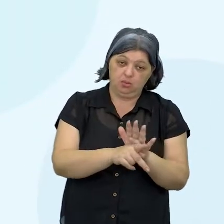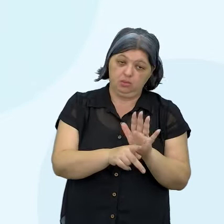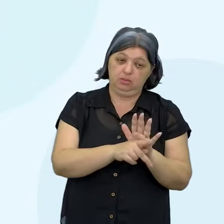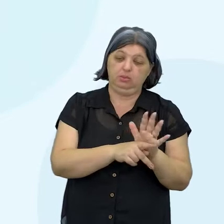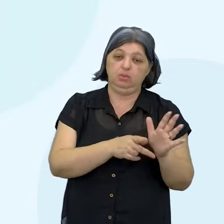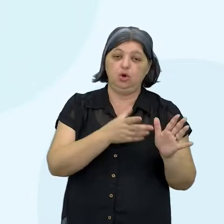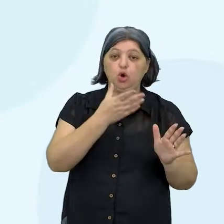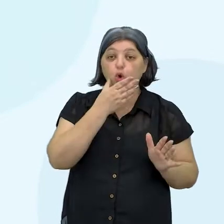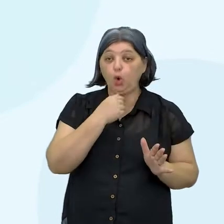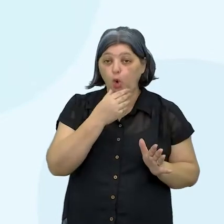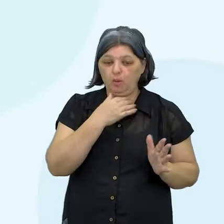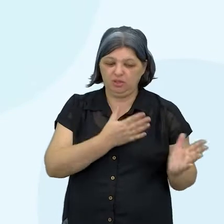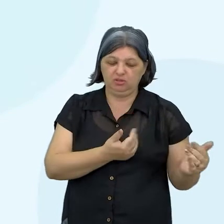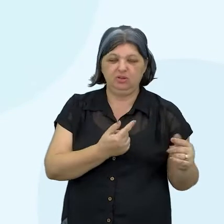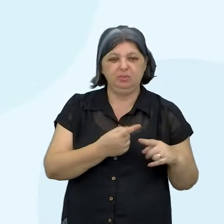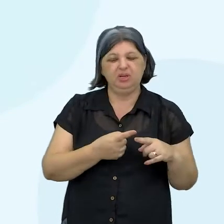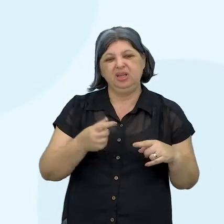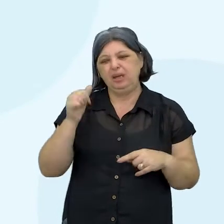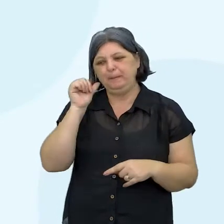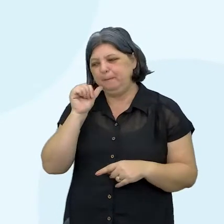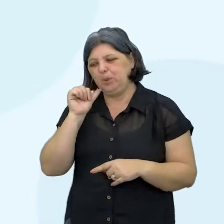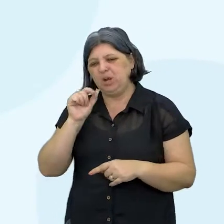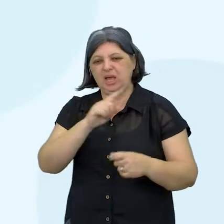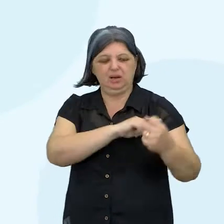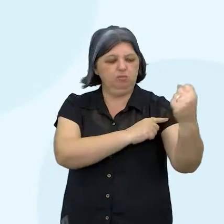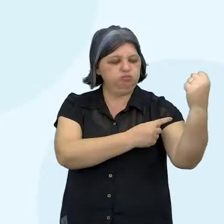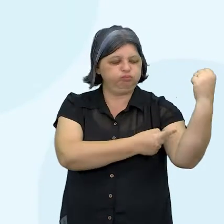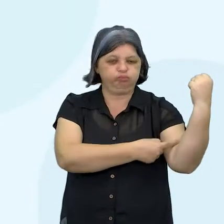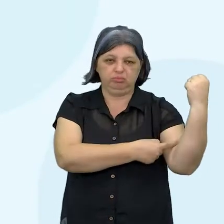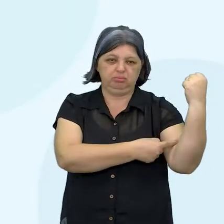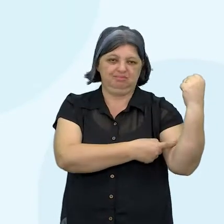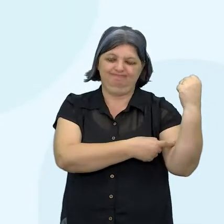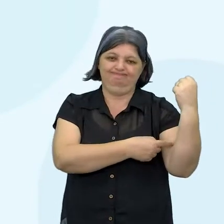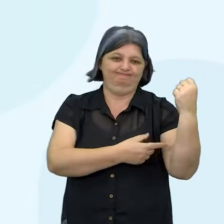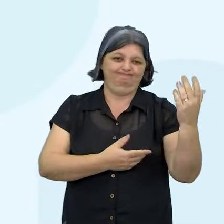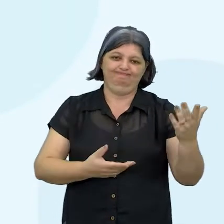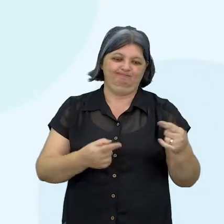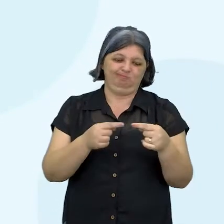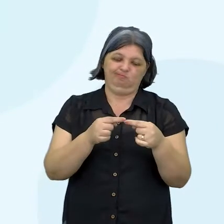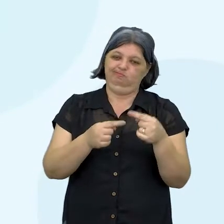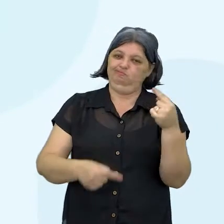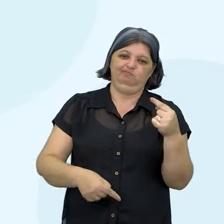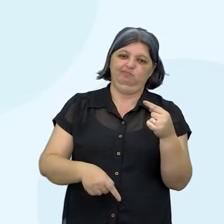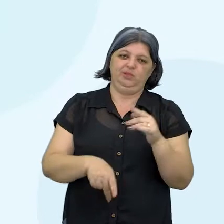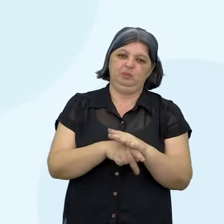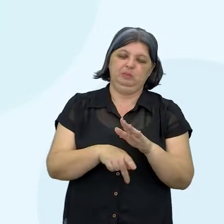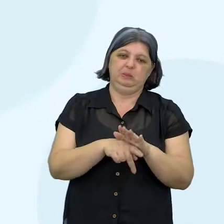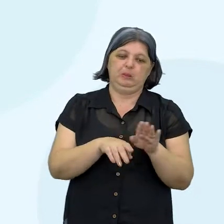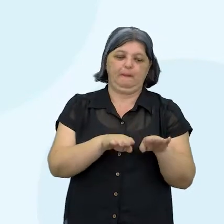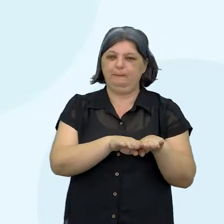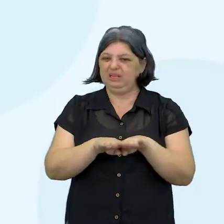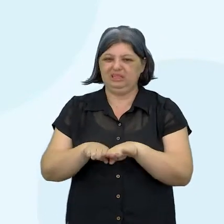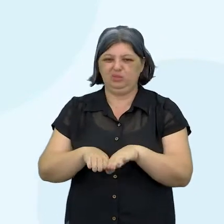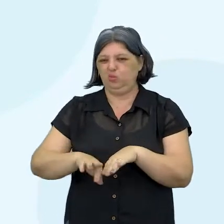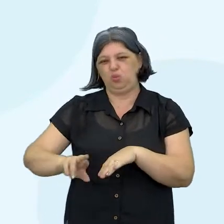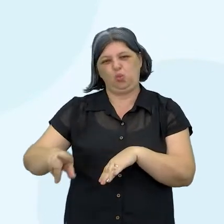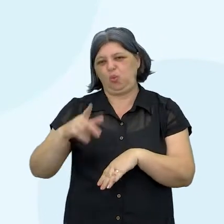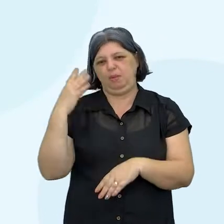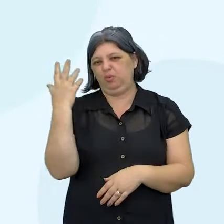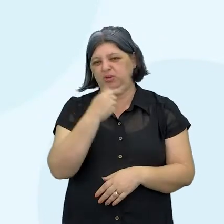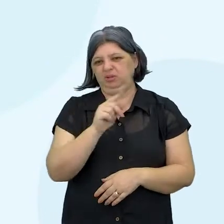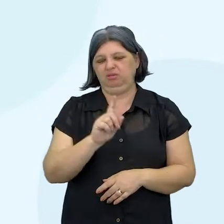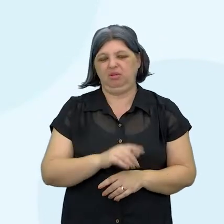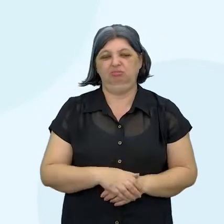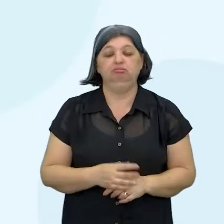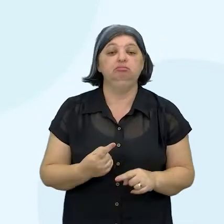gente tem a noção de que mulheres musculosas não são tão... dentro de um padrão tão bonitas, porque vamos dizer,